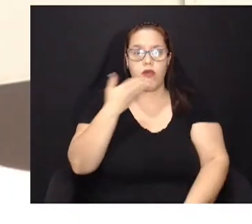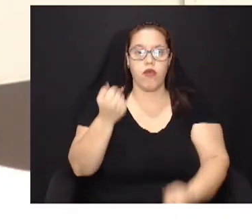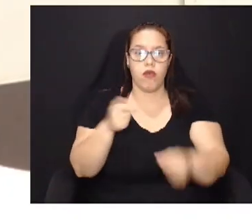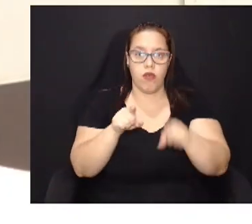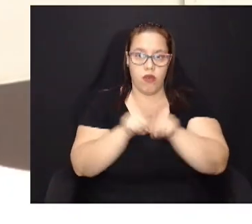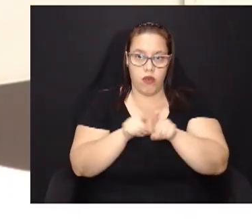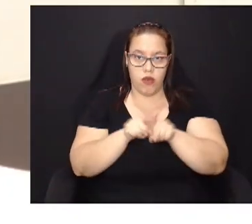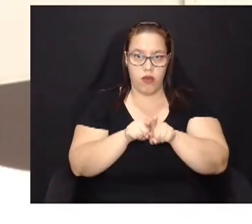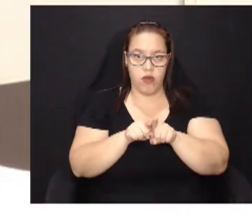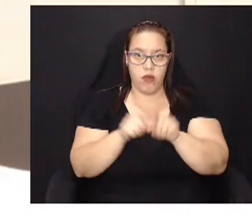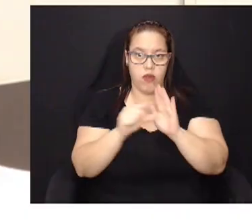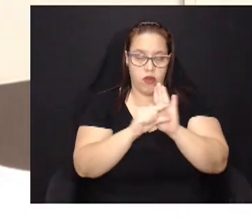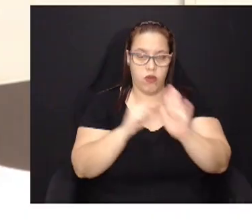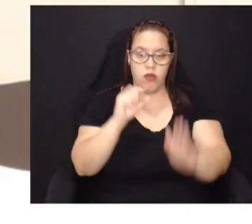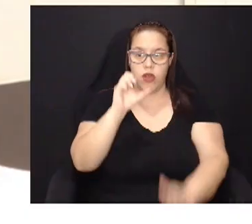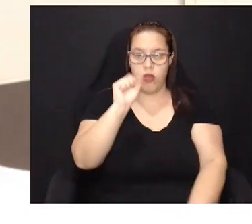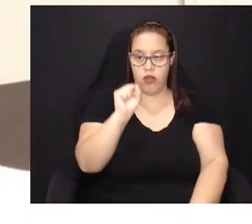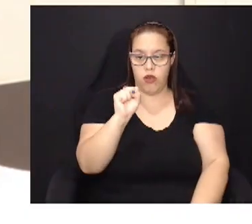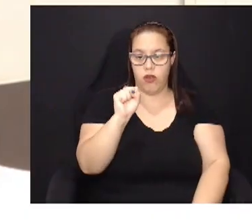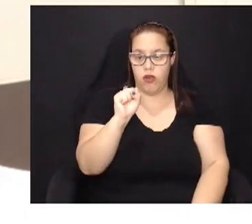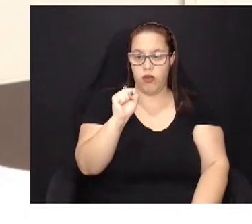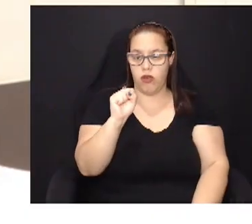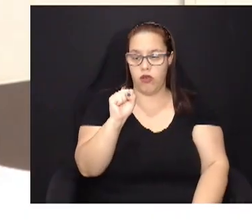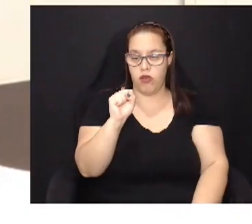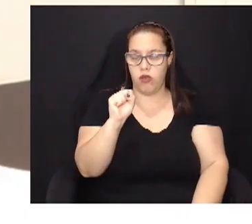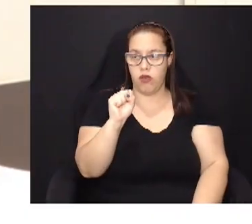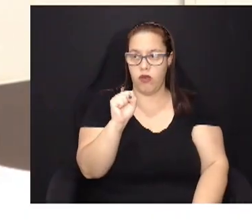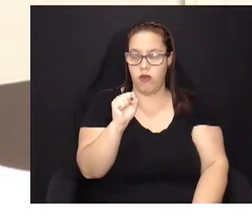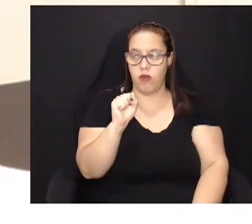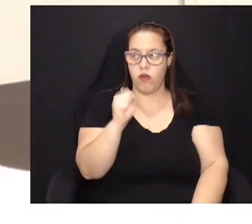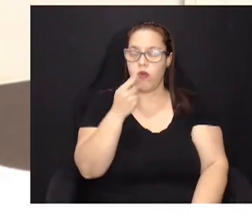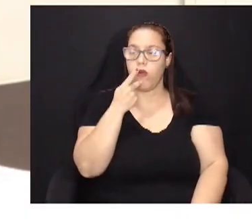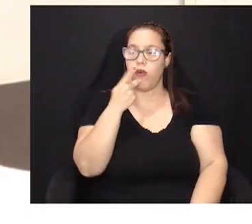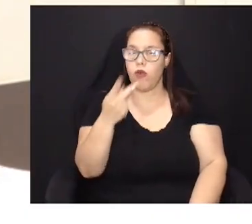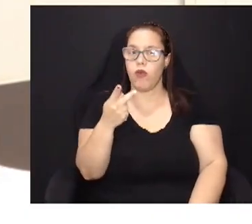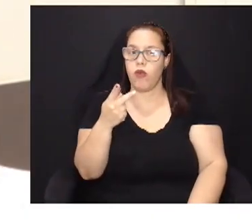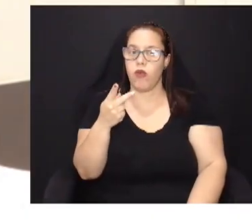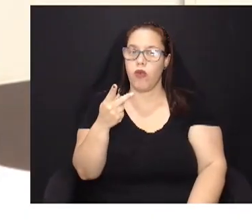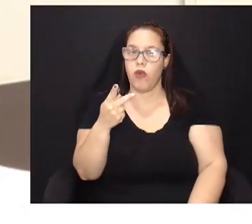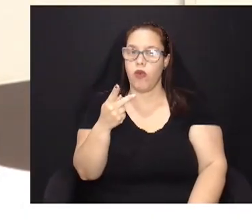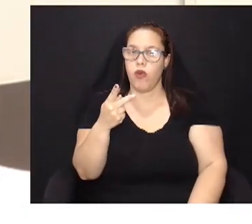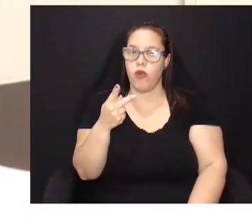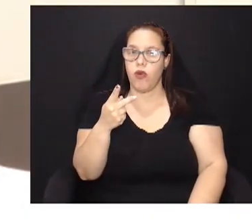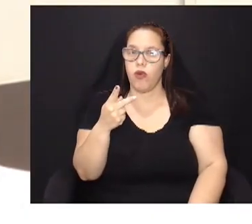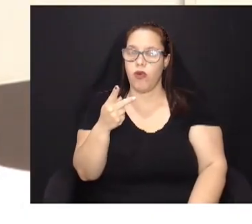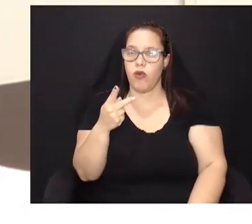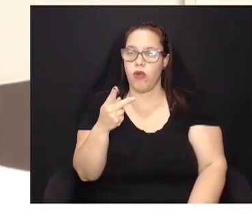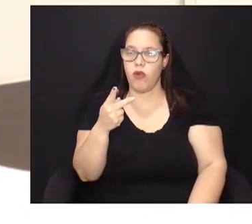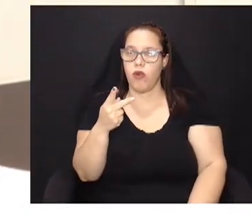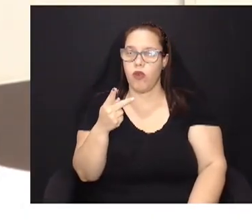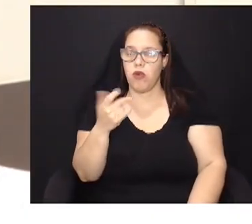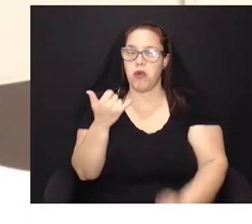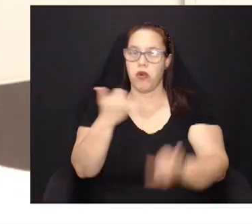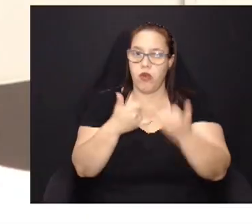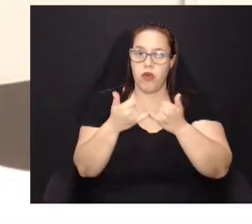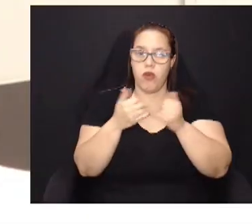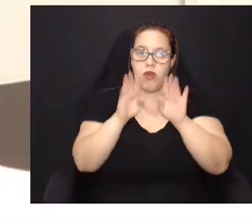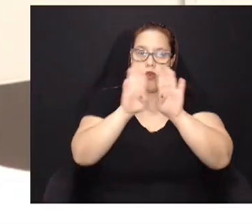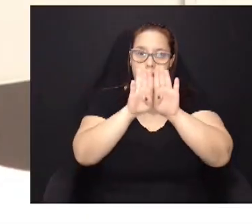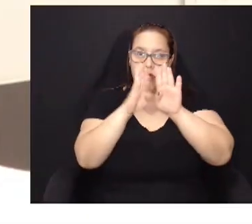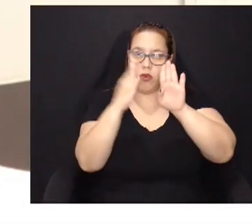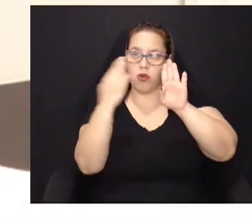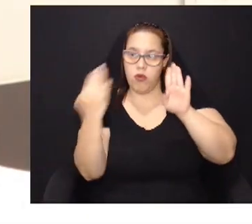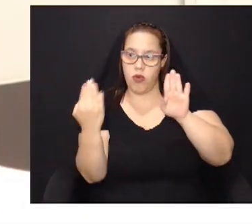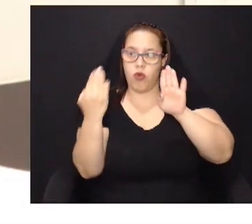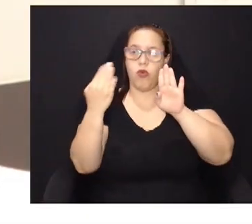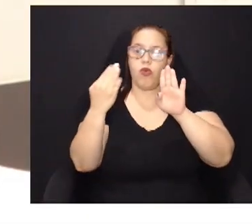no parágrafo 8º, que fala sobre os estabelecimentos que têm entretenimento, que tem que ter portas, janelas e tudo mais. E aí